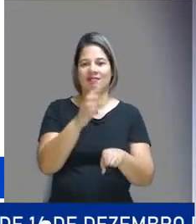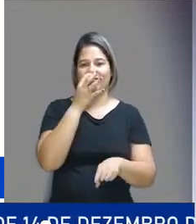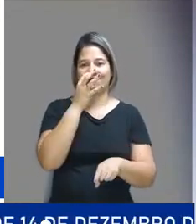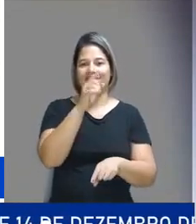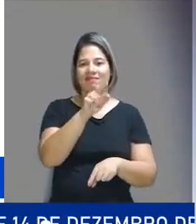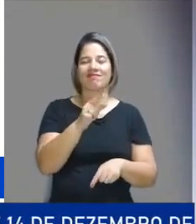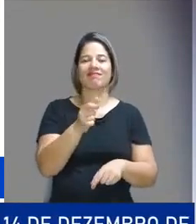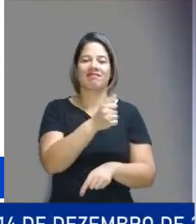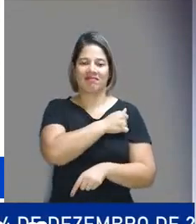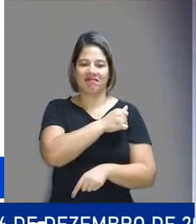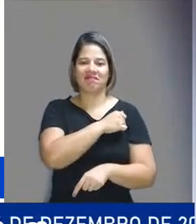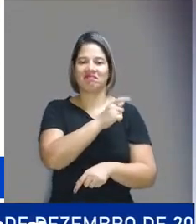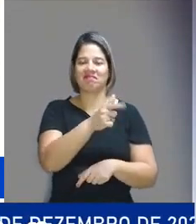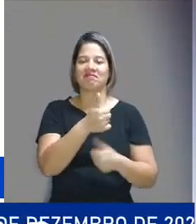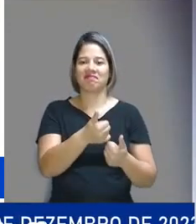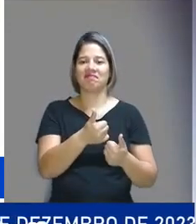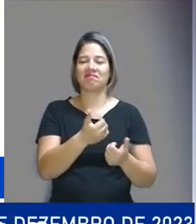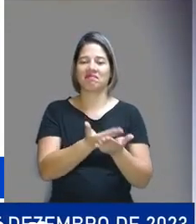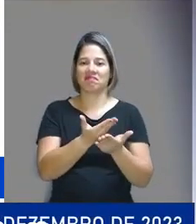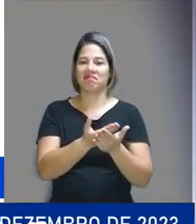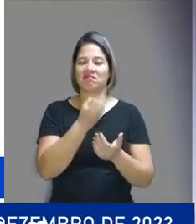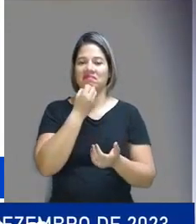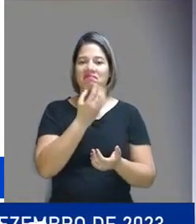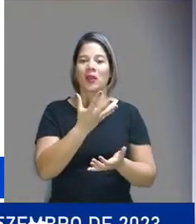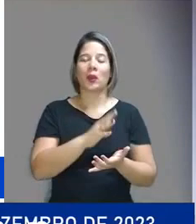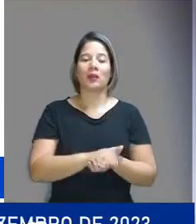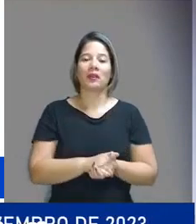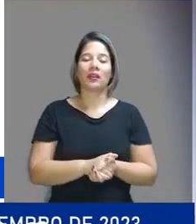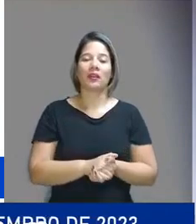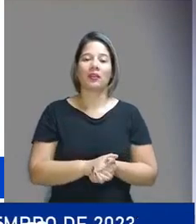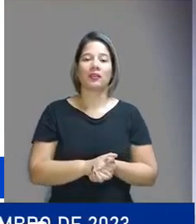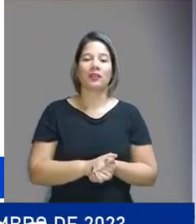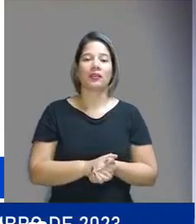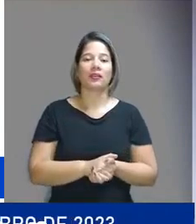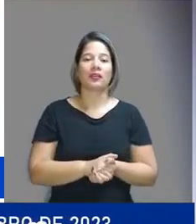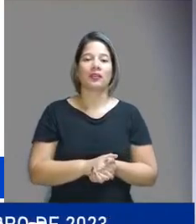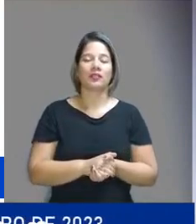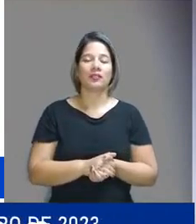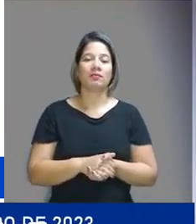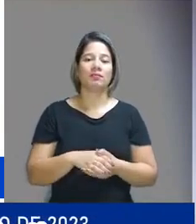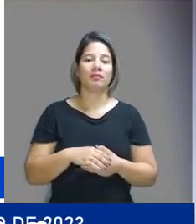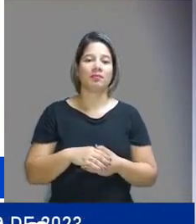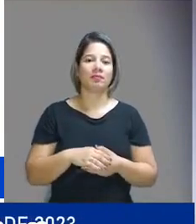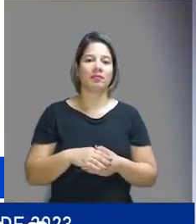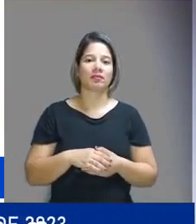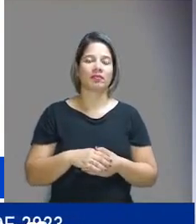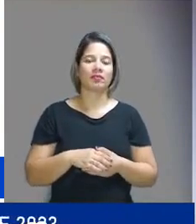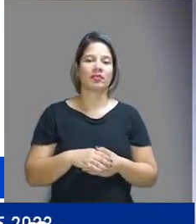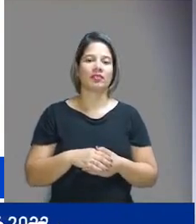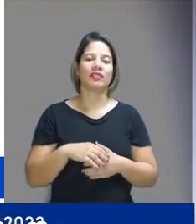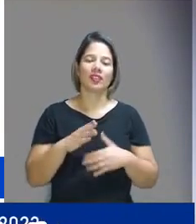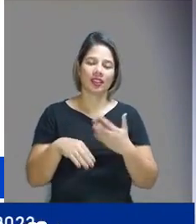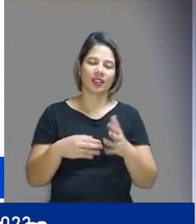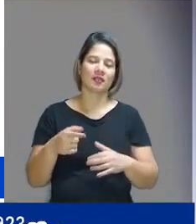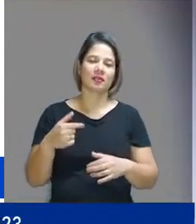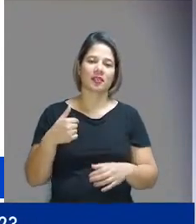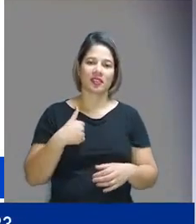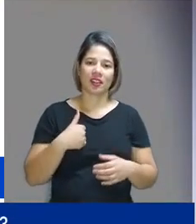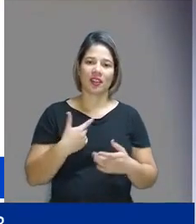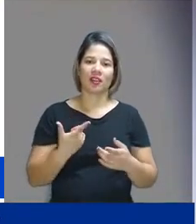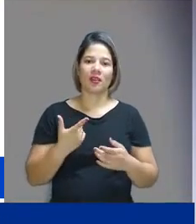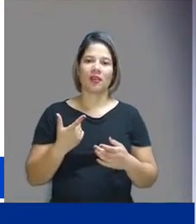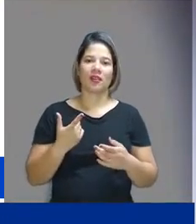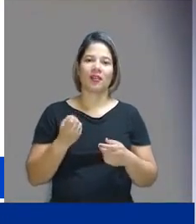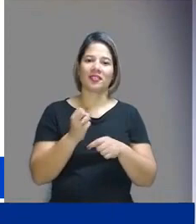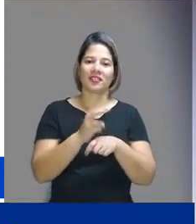pelos colegas. Depois, quando eu já fazia parte do Tribunal de Justiça,